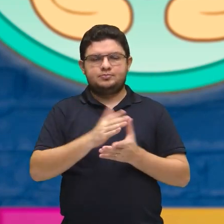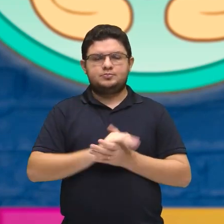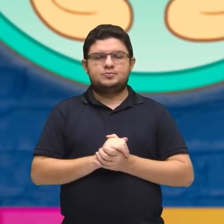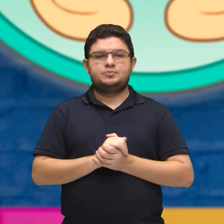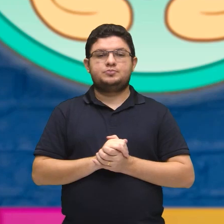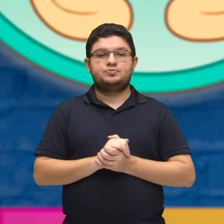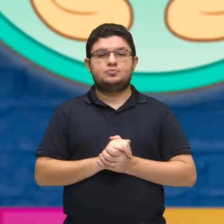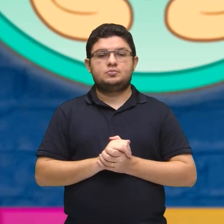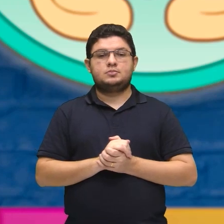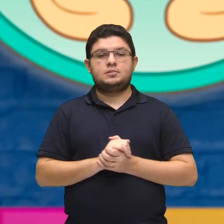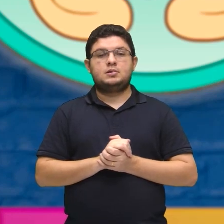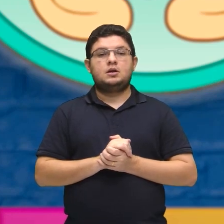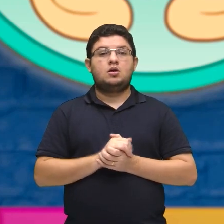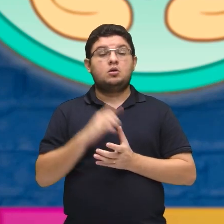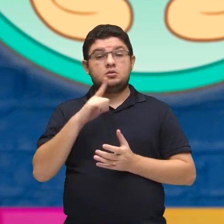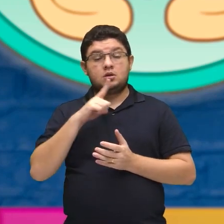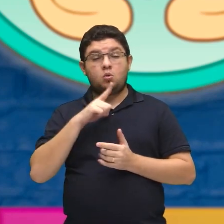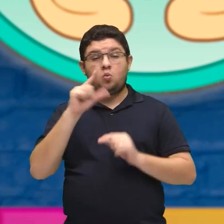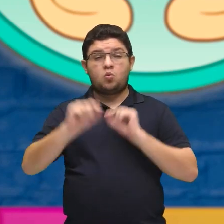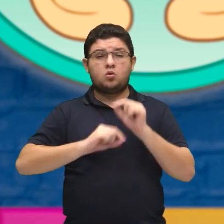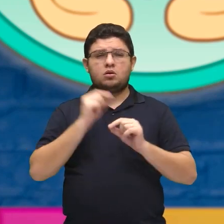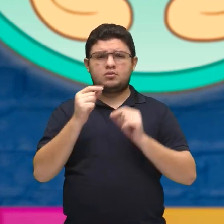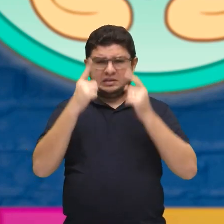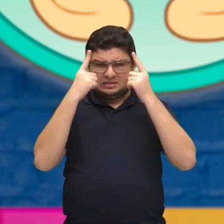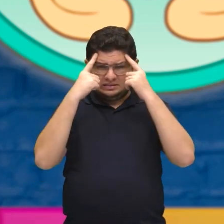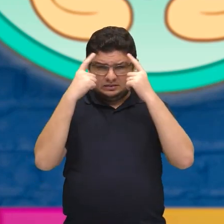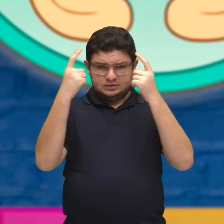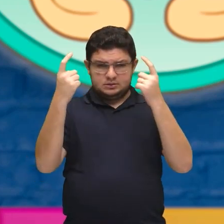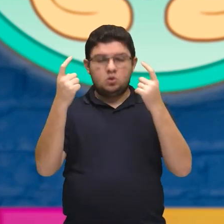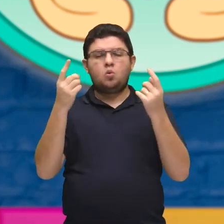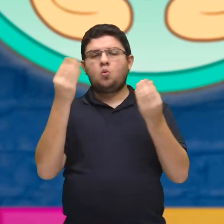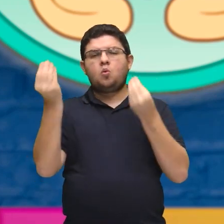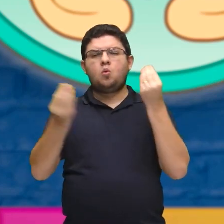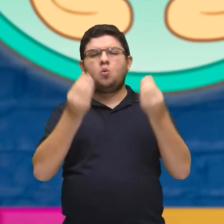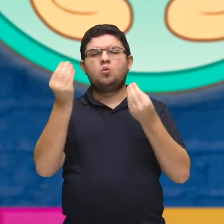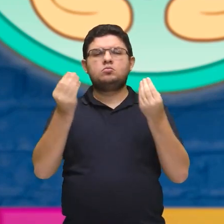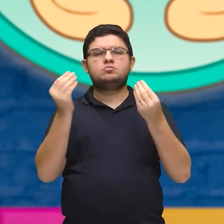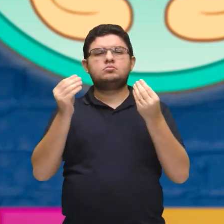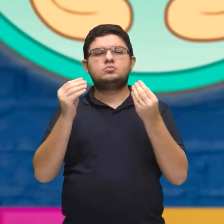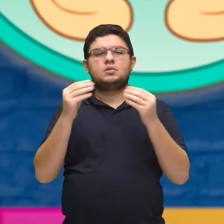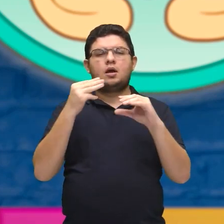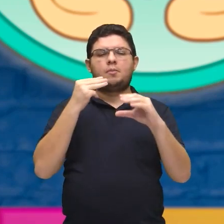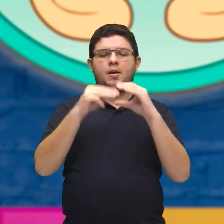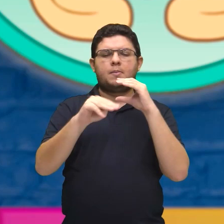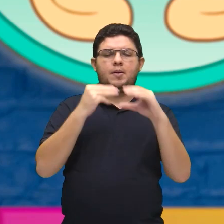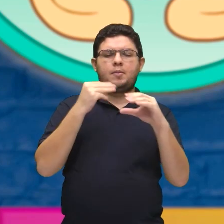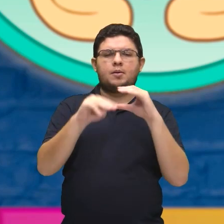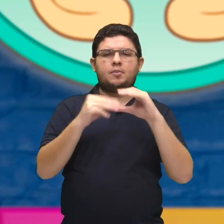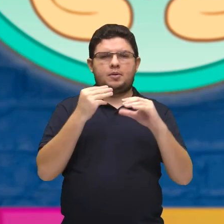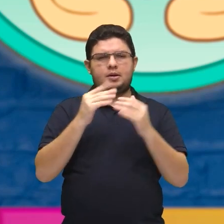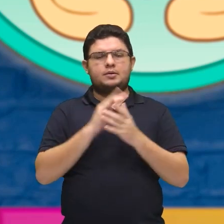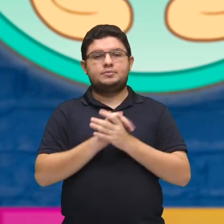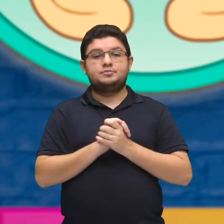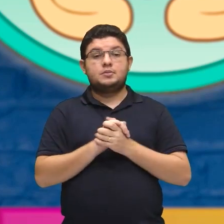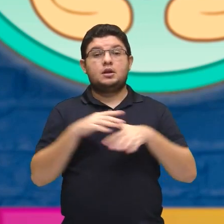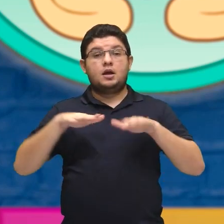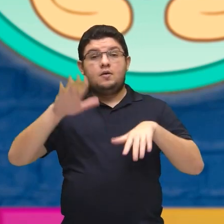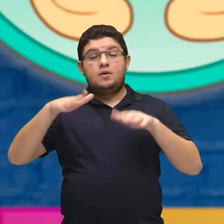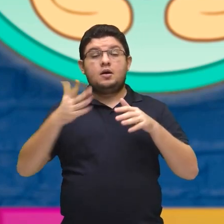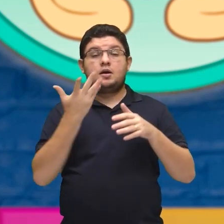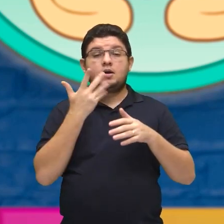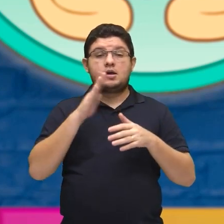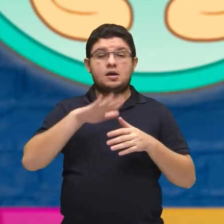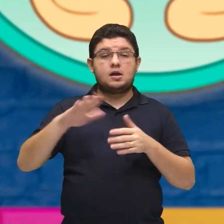Então, são agressões diretas que acontecem nas redes sociais, Às vezes a criança adolescente